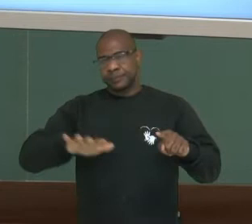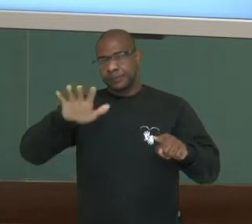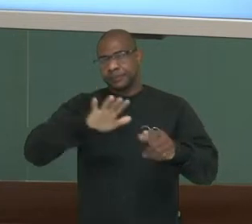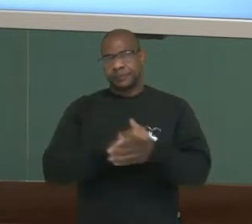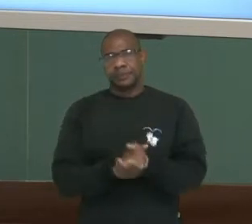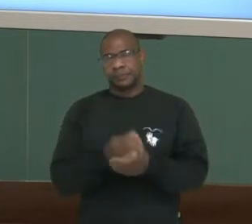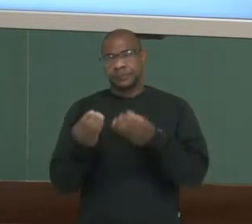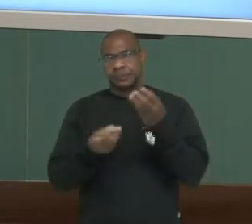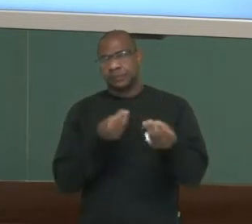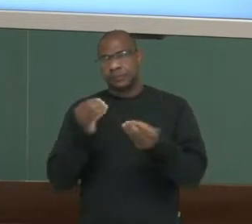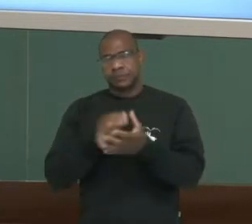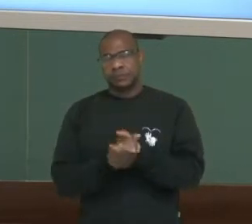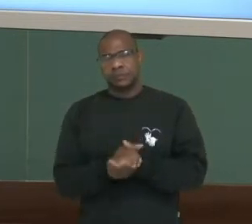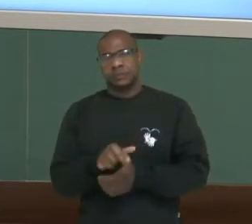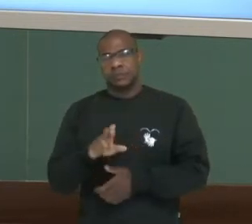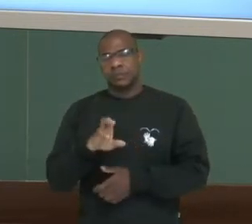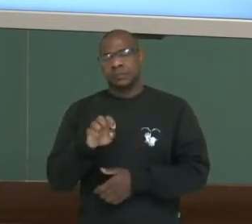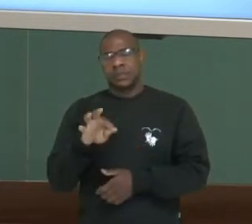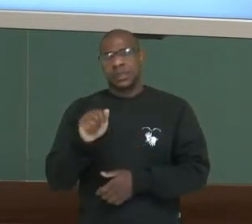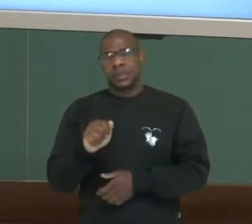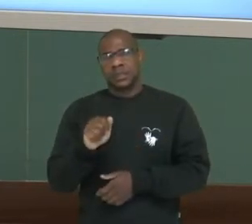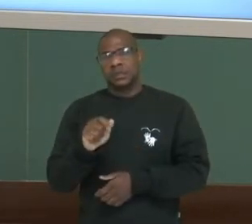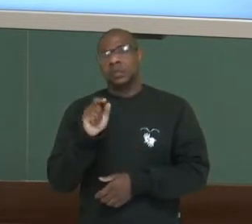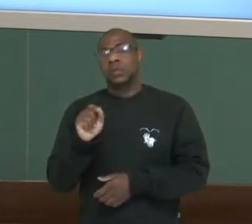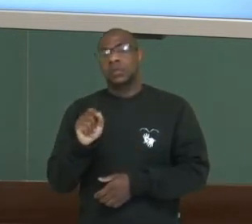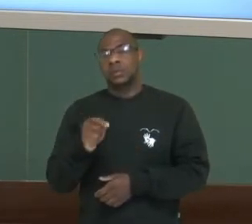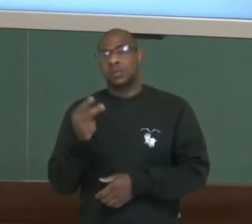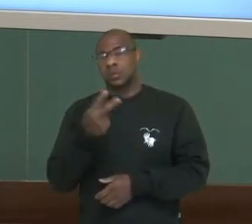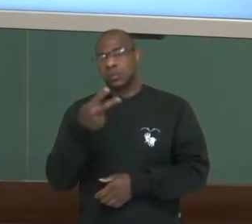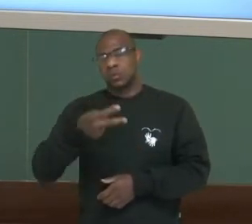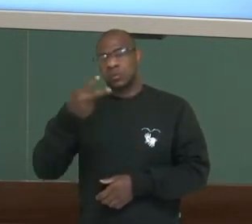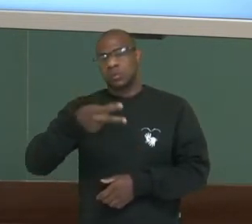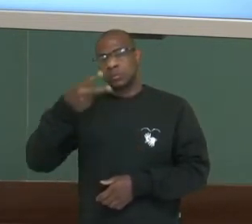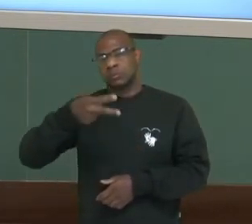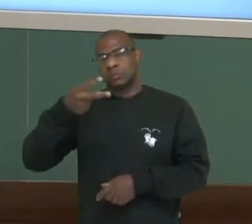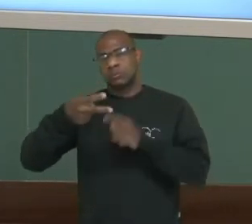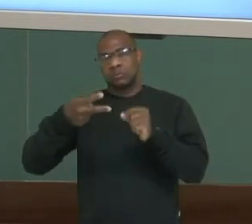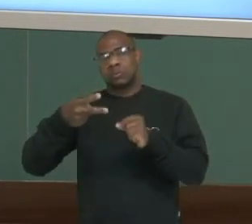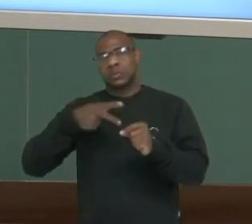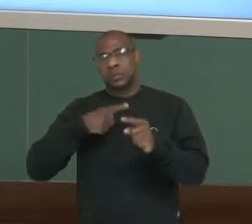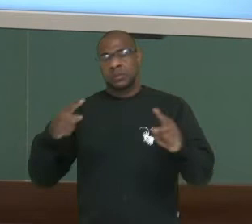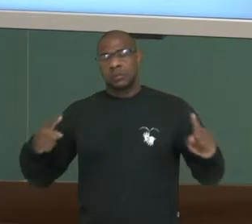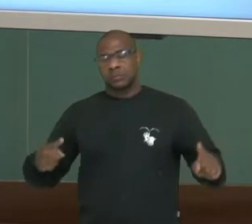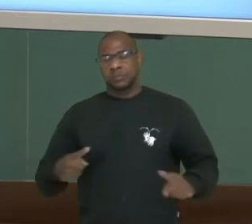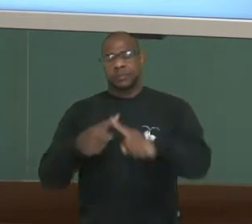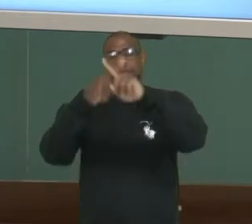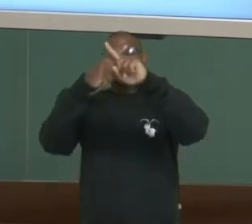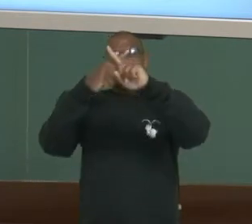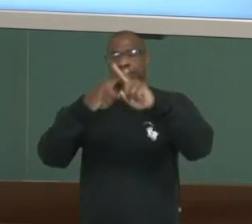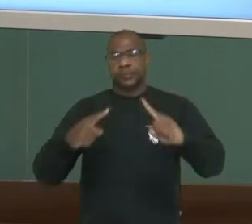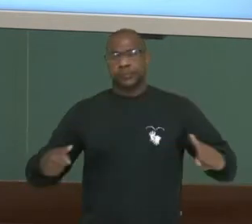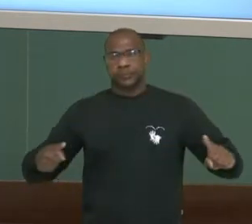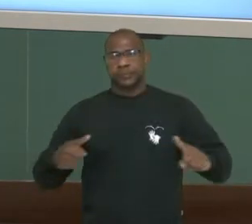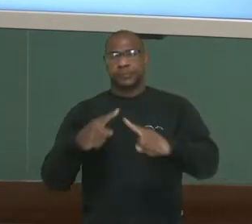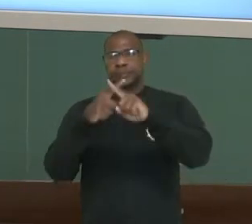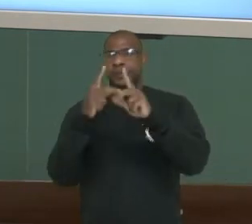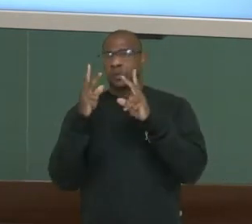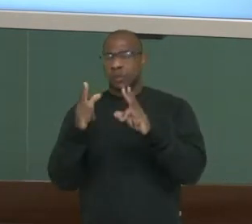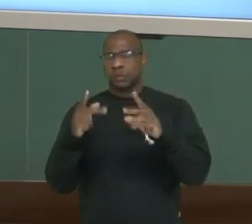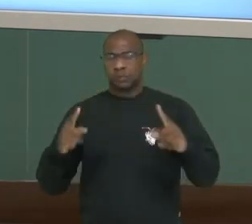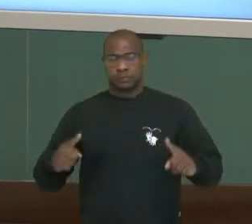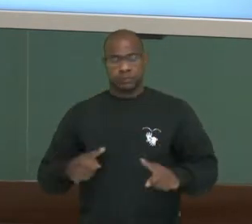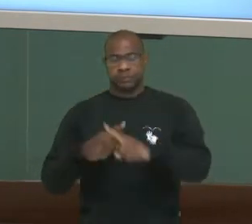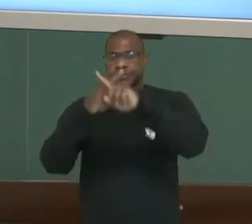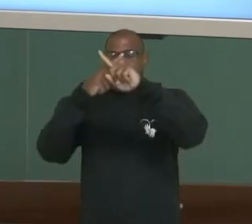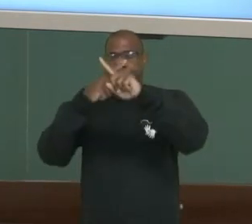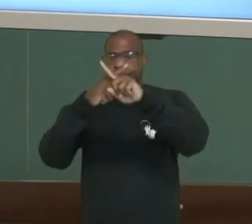retas concorrentes mesmo, gente? Retas concorrentes é quando elas têm um cruzamento, um ponto em comum. Então, quando a gente diz que